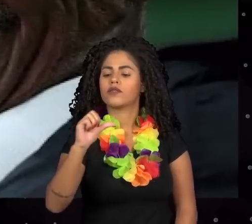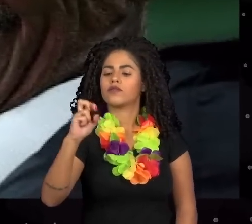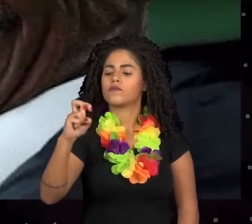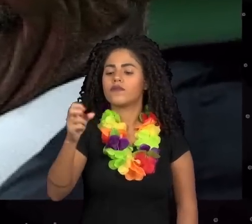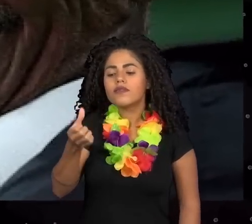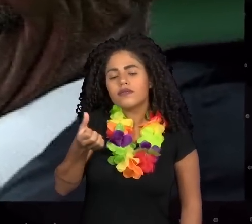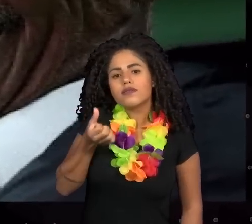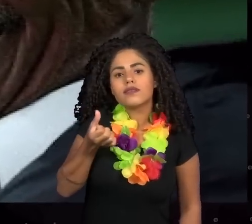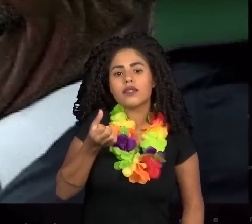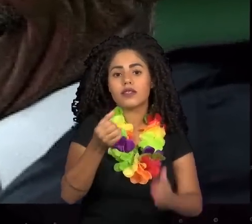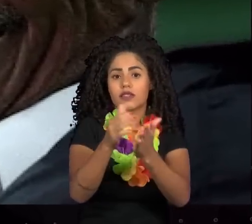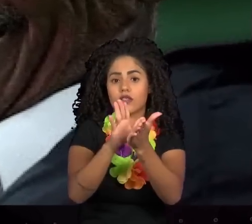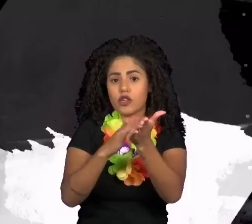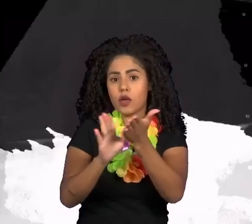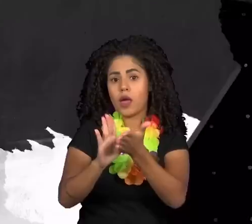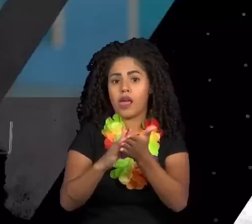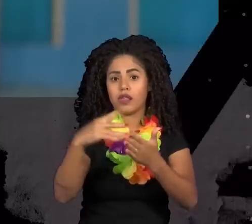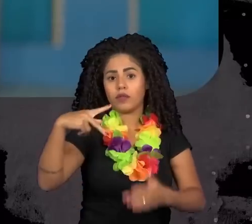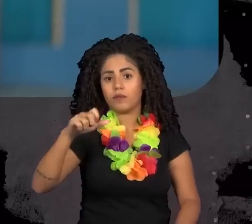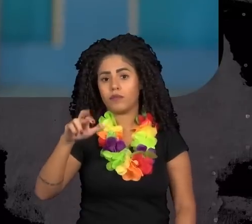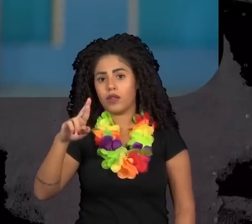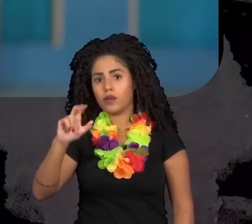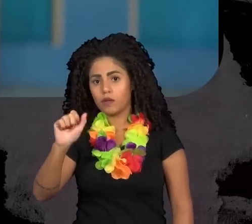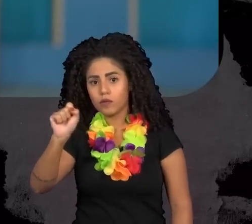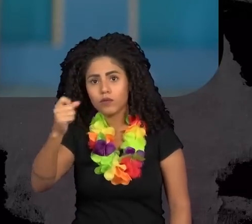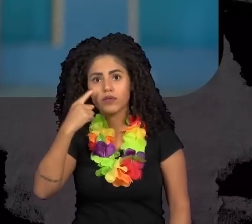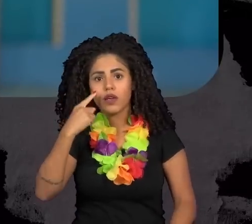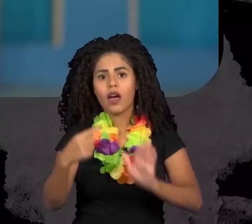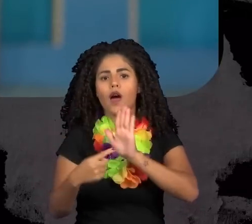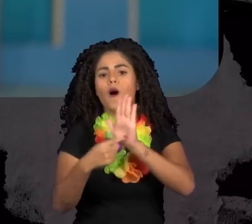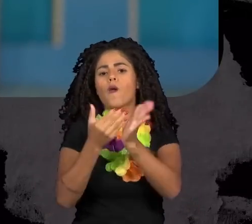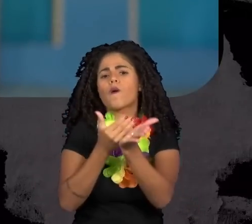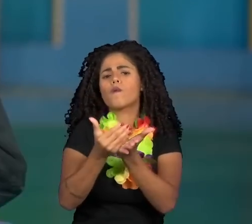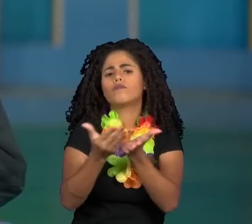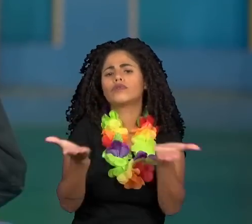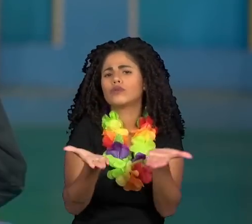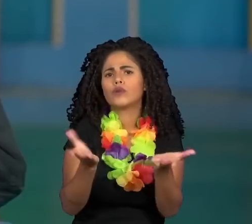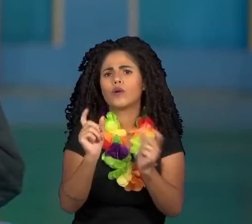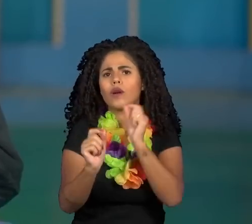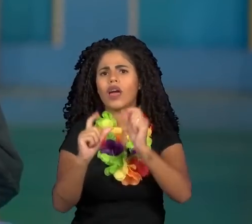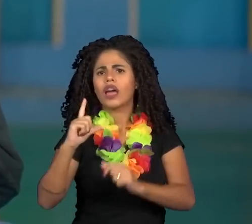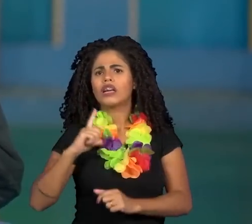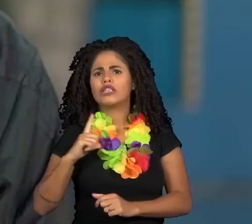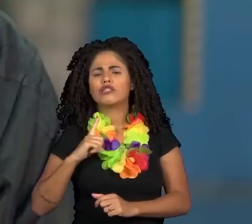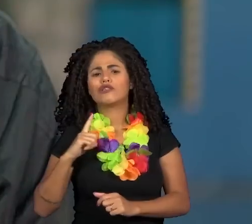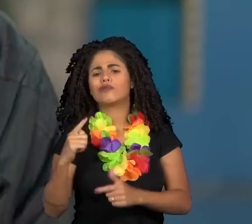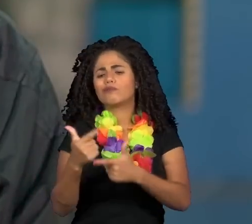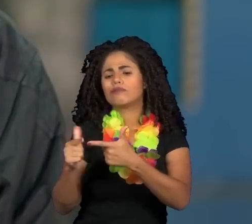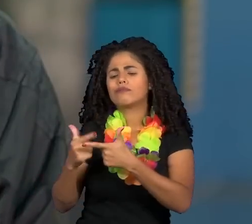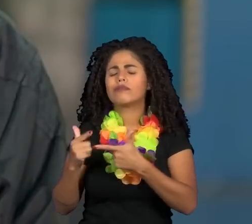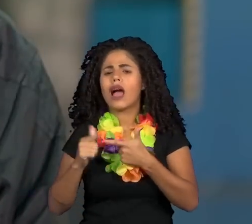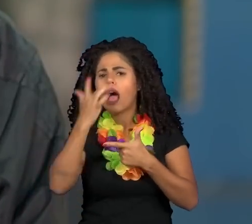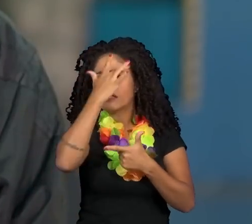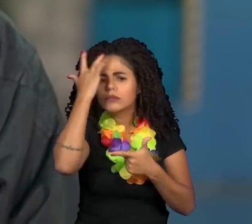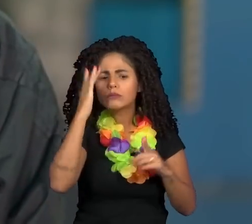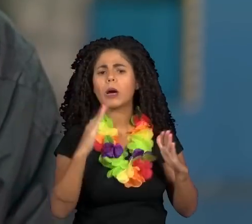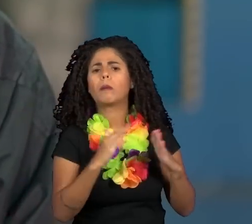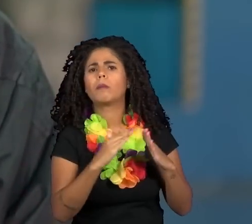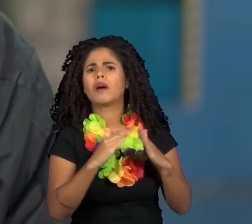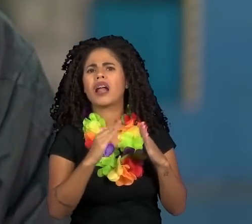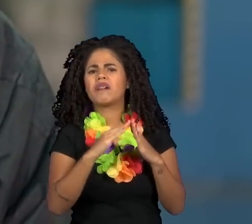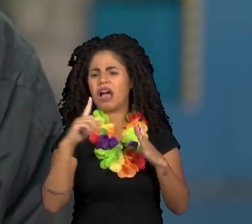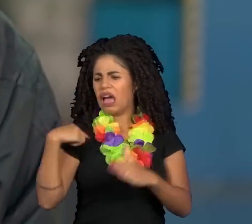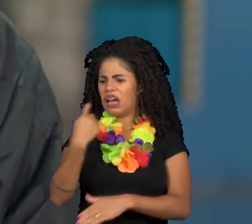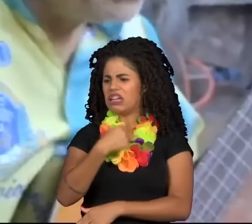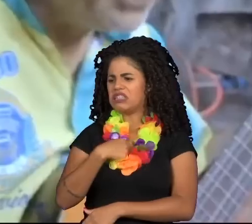1956 a Escola de Samba Unidos do Peruche. E quando nós fundamos a Peruche, tinha muitos problemas. Os moradores da área achavam que